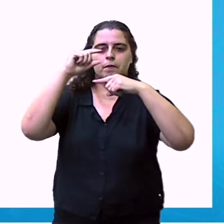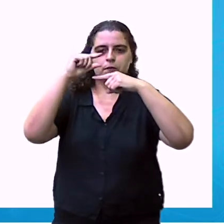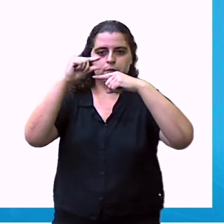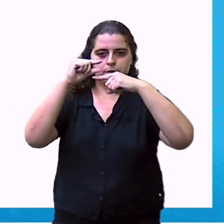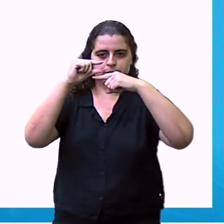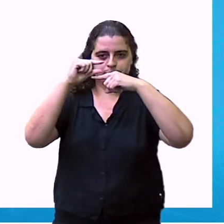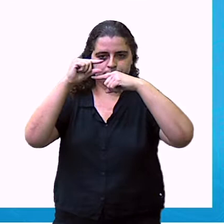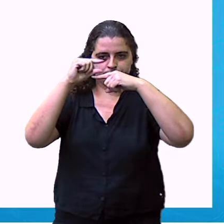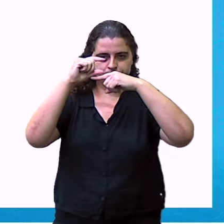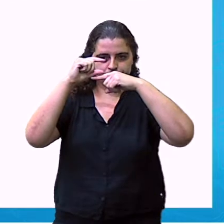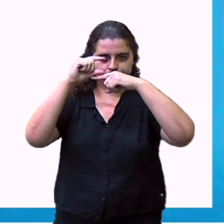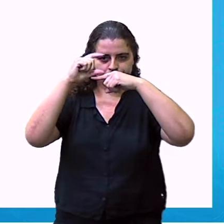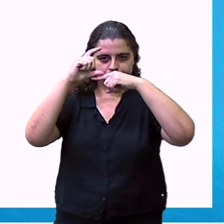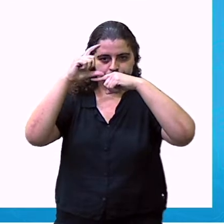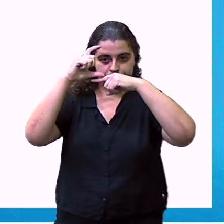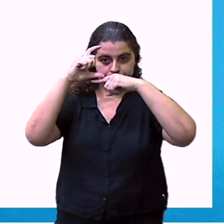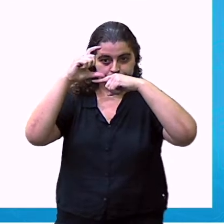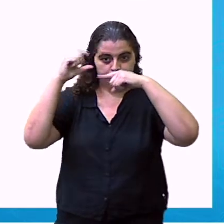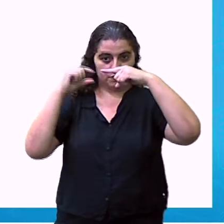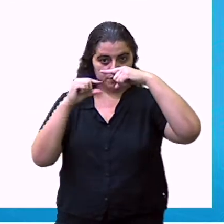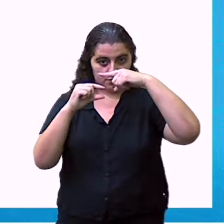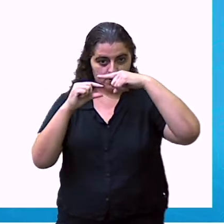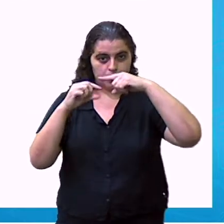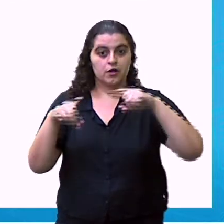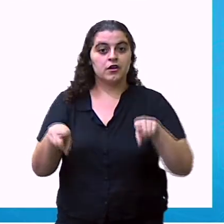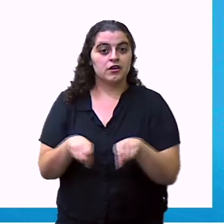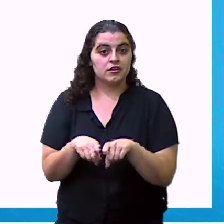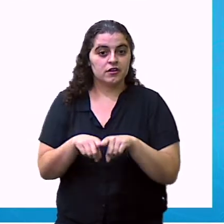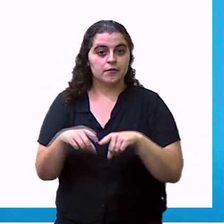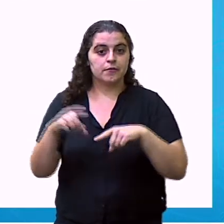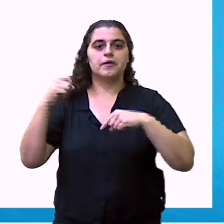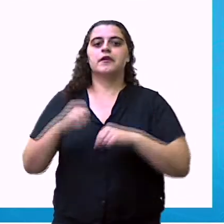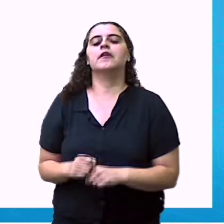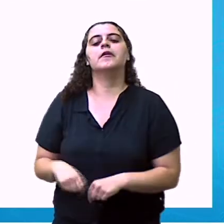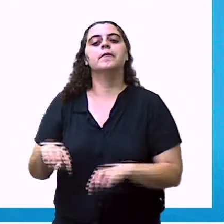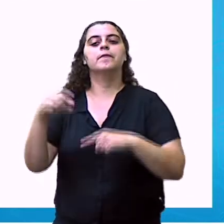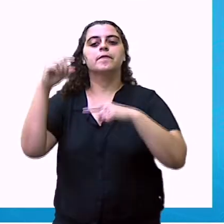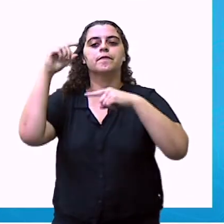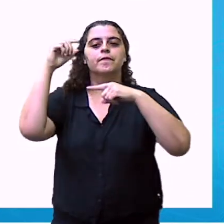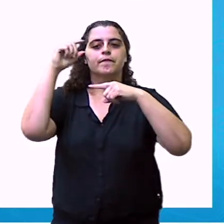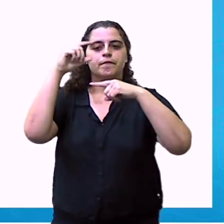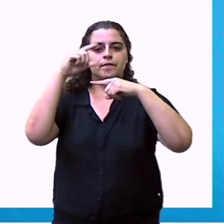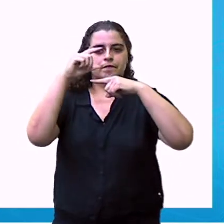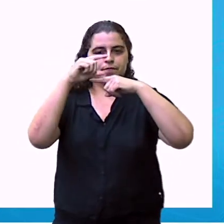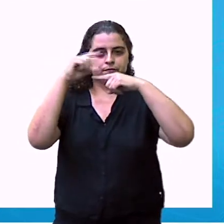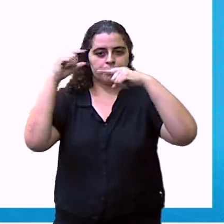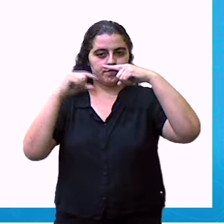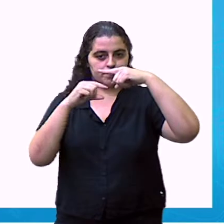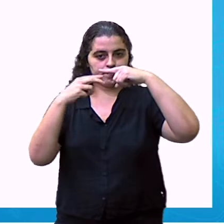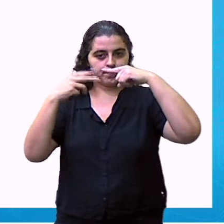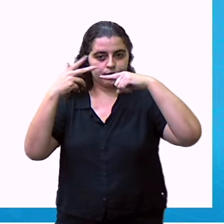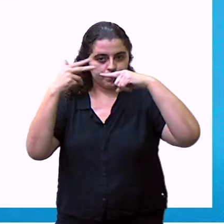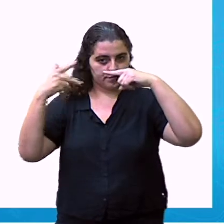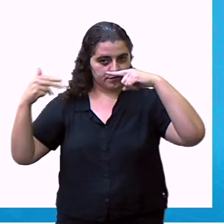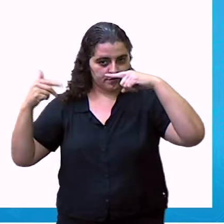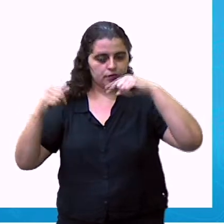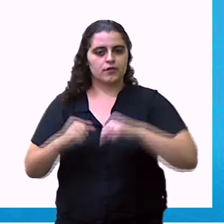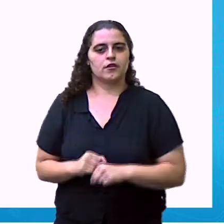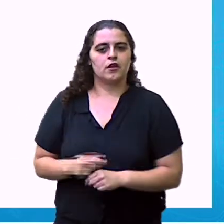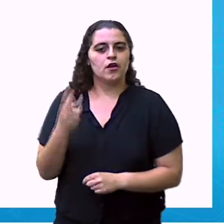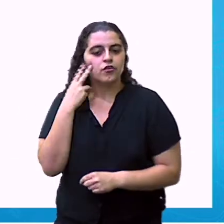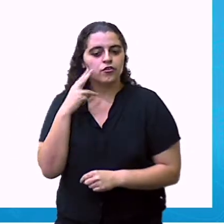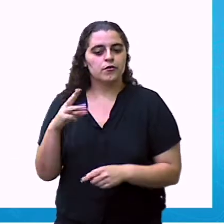Estas 3 frações é que no nosso cotidiano do quarto ano e as suas habilidades é que nós